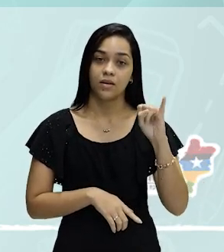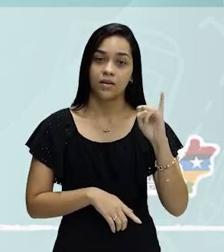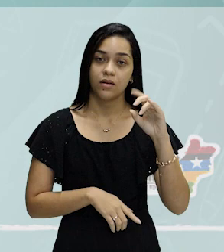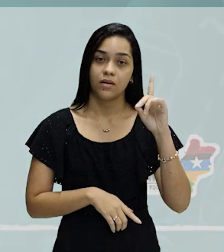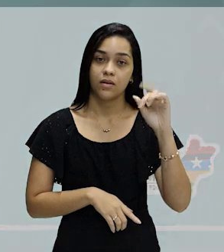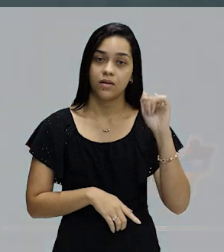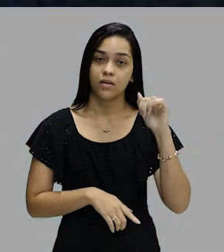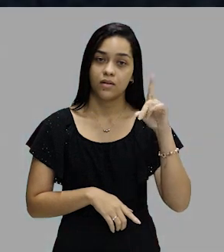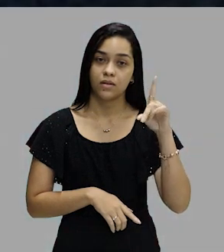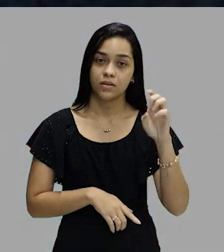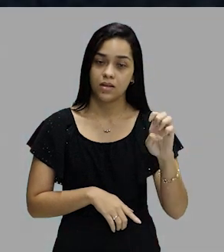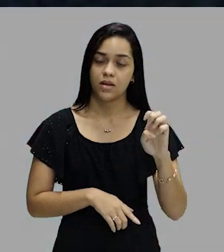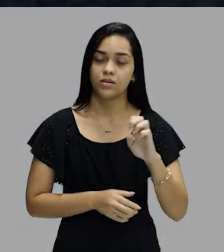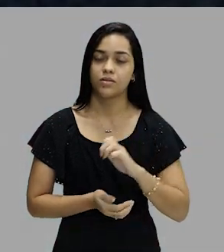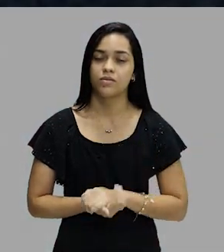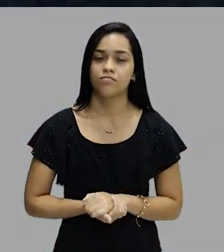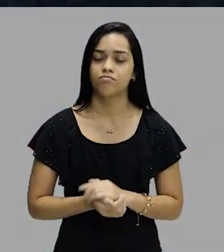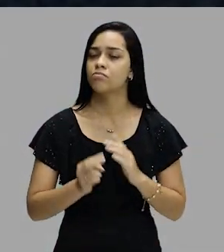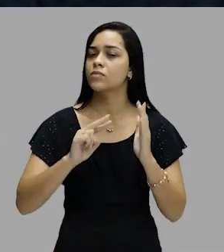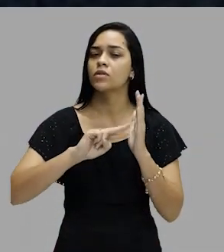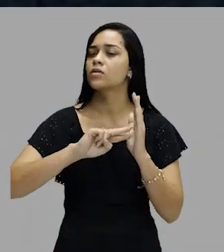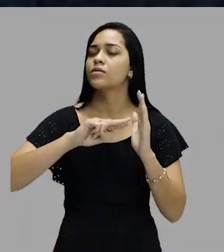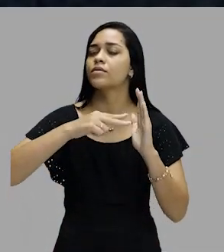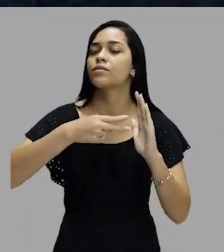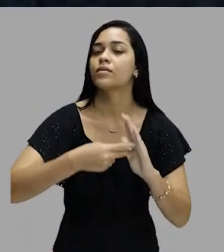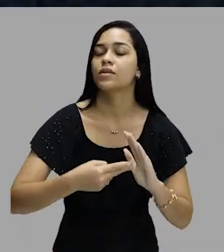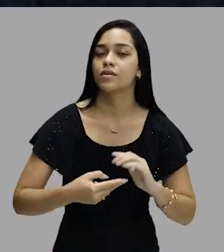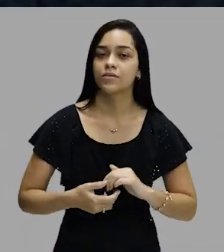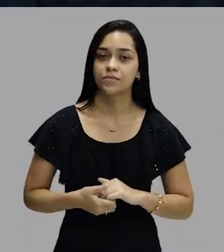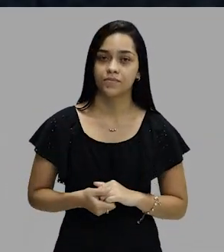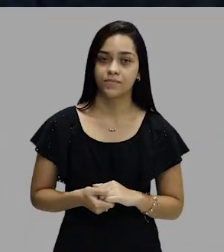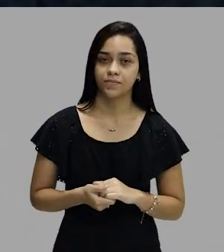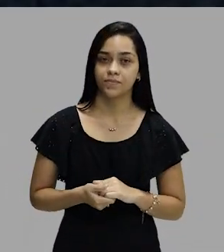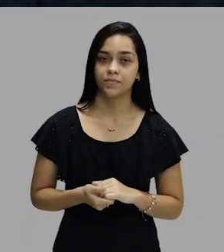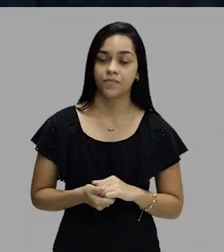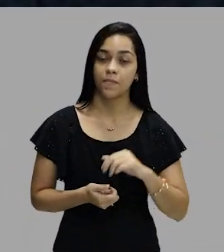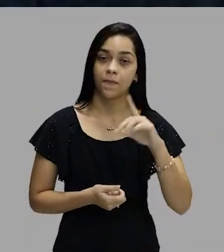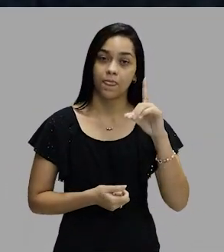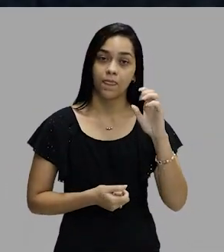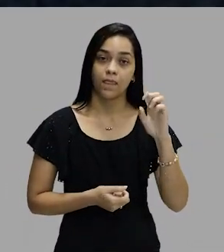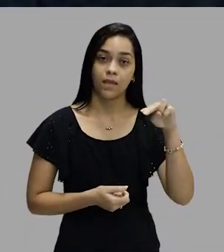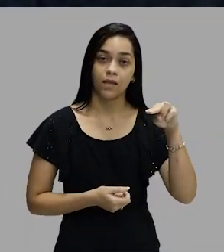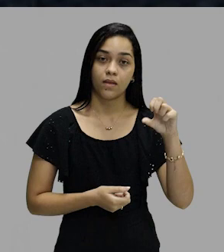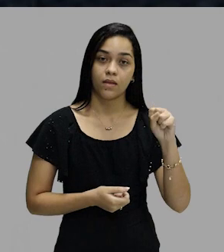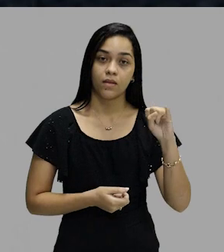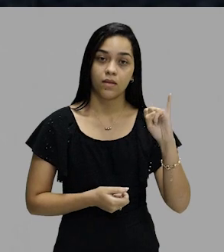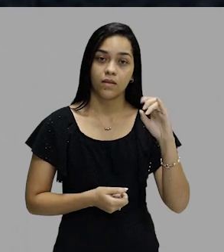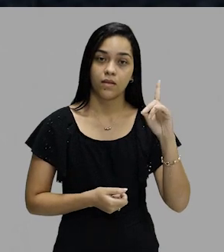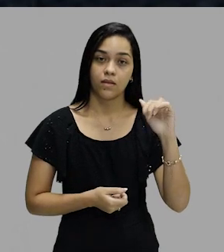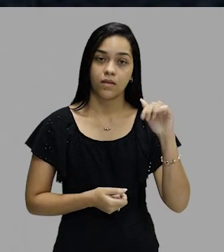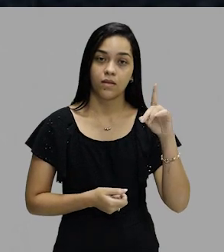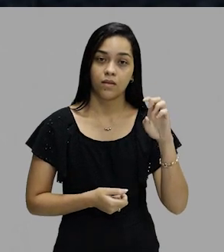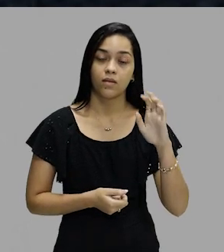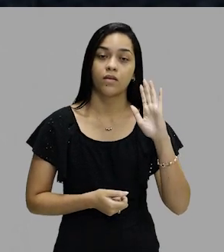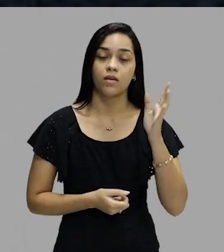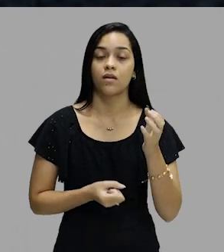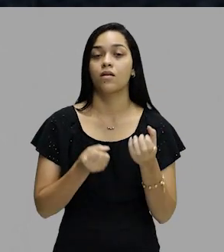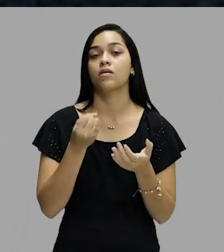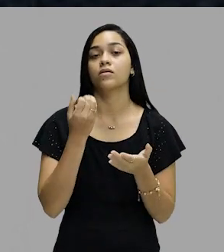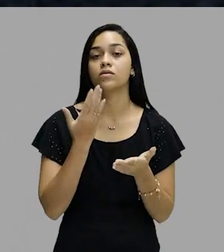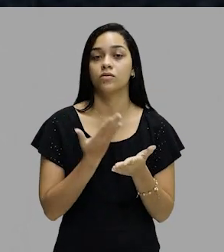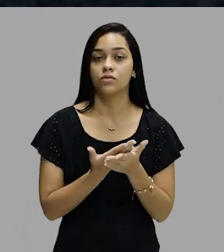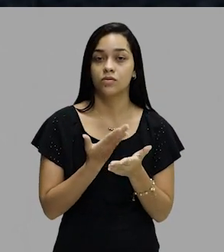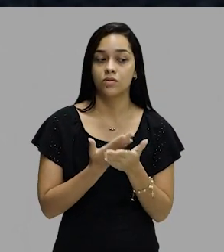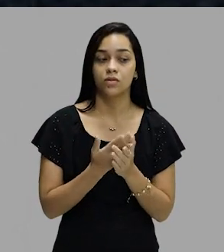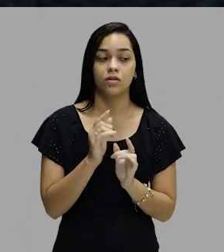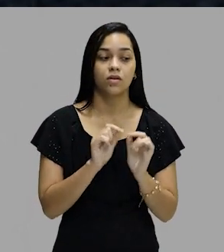densidade, certo? Então o que é densidade? Densidade, bem como nós falamos na aula,